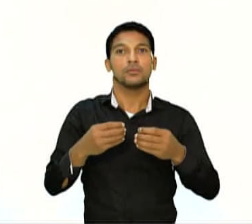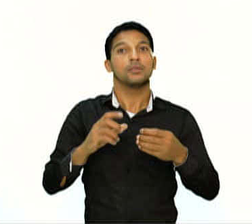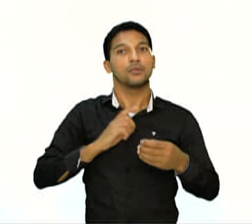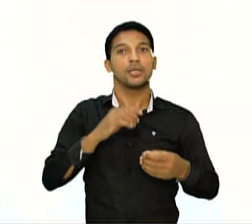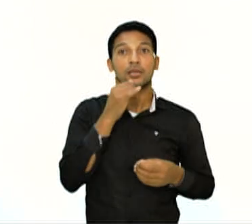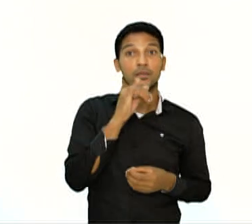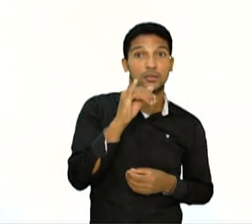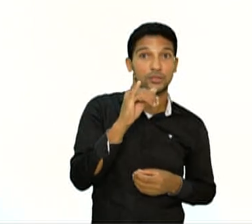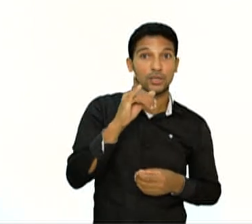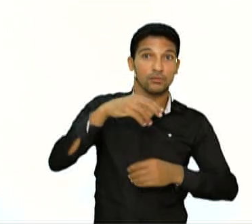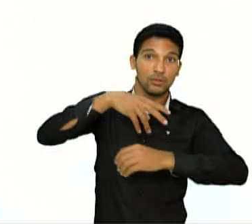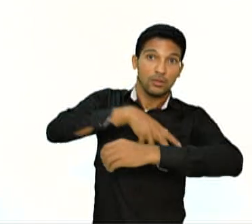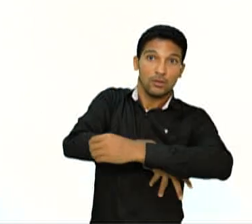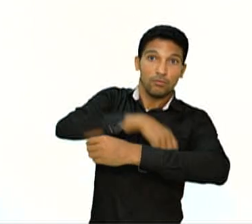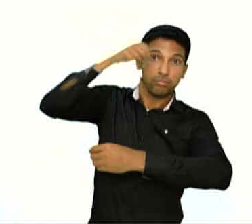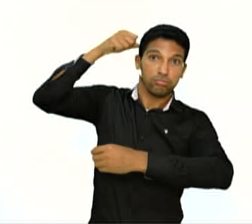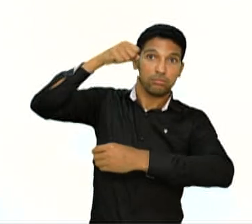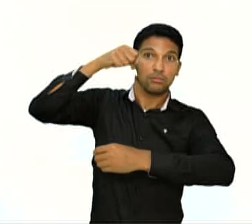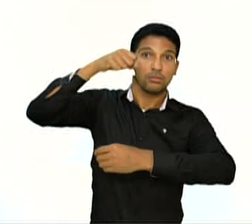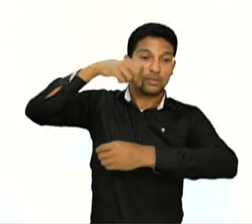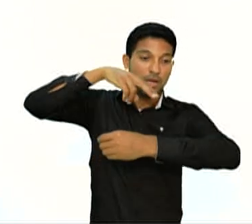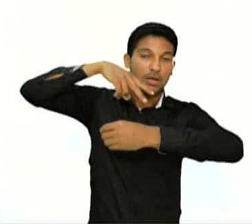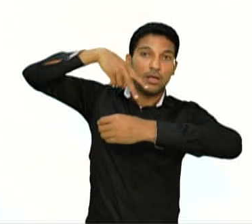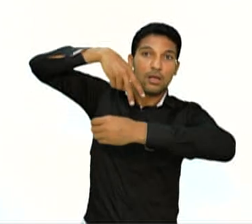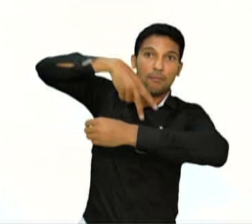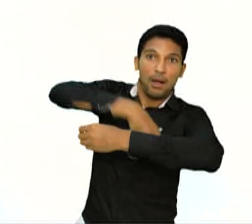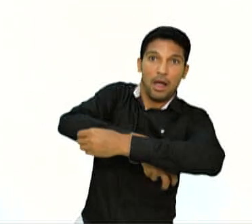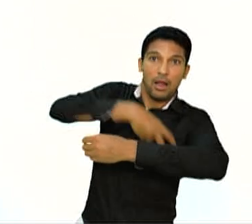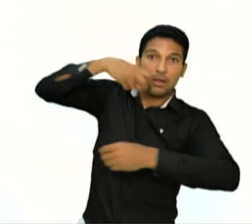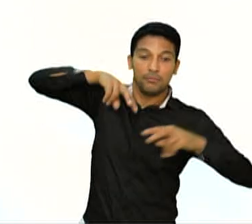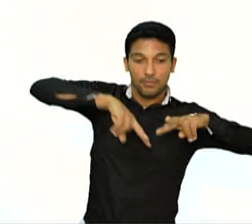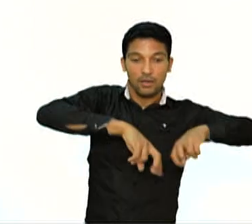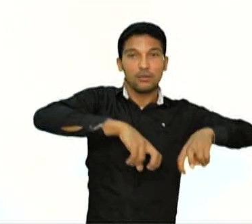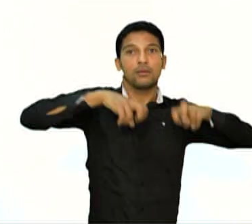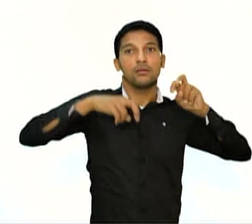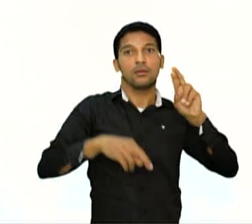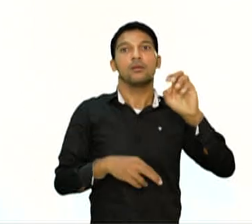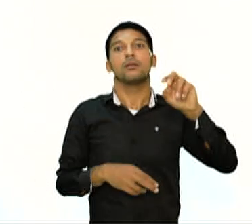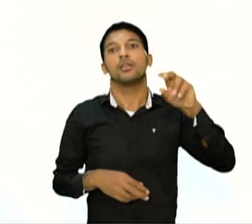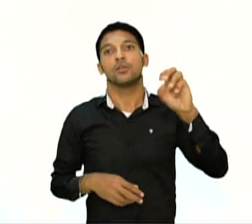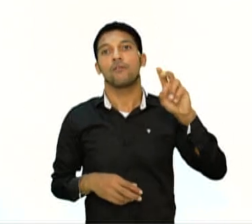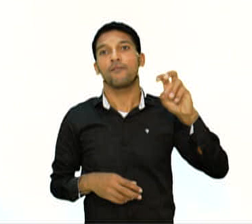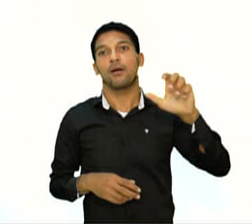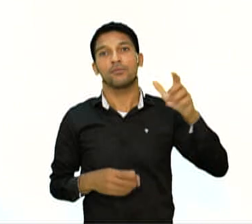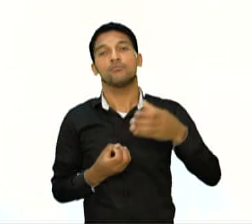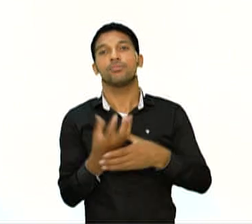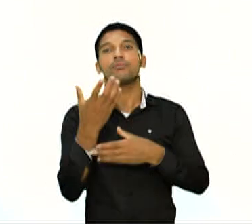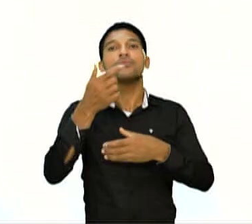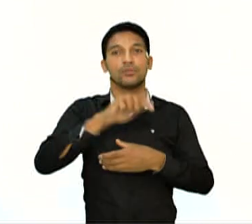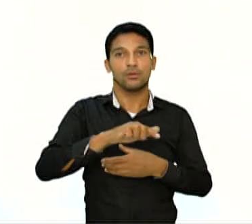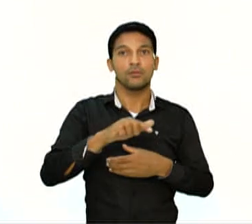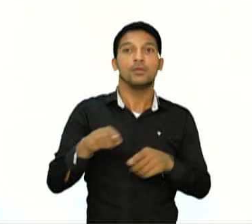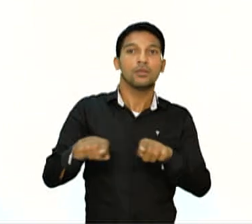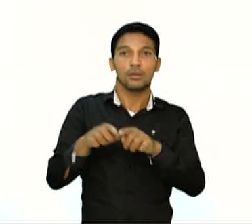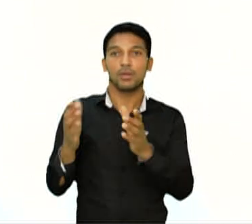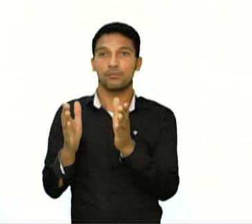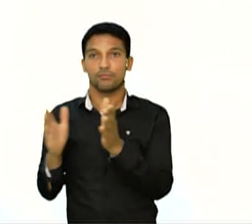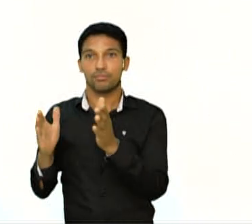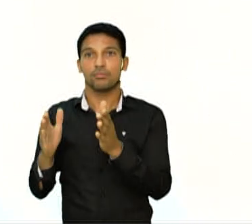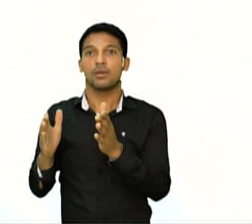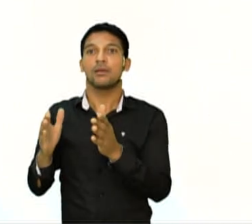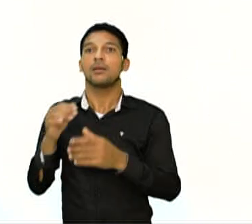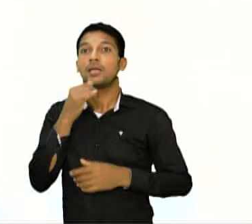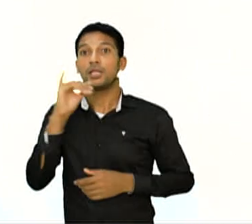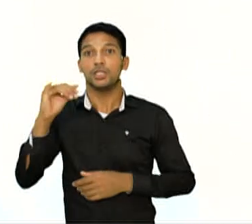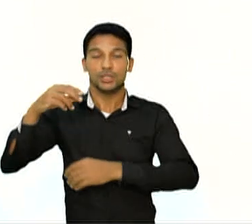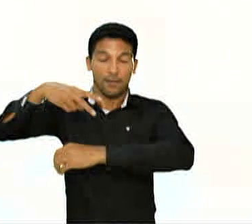renováveis, numa escala de tempo compatível com a expectativa de vida do ser humano. Considerando o exposto e o conhecimento sobre o